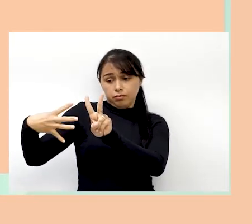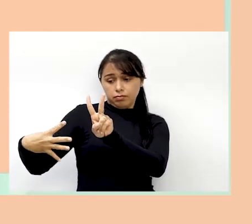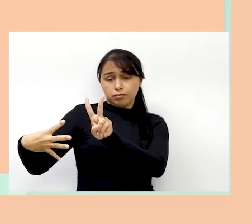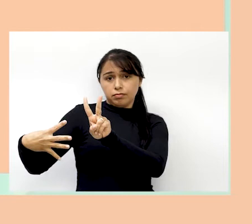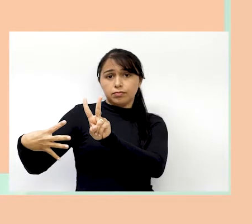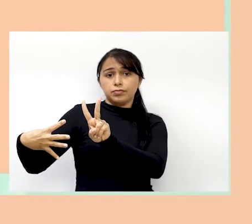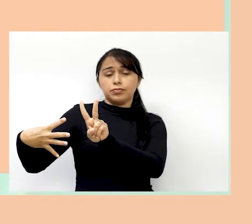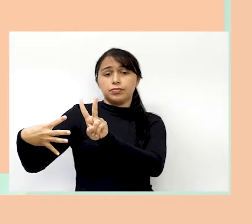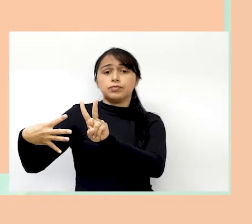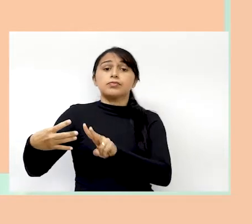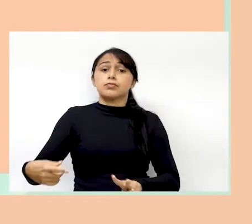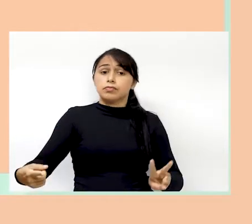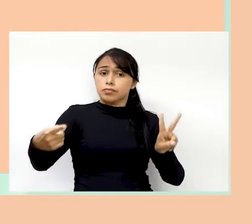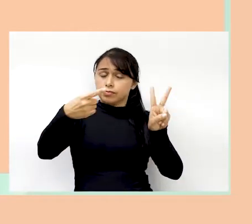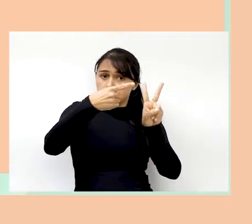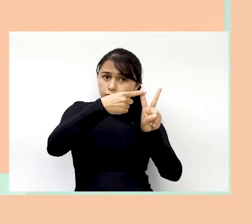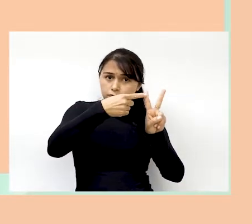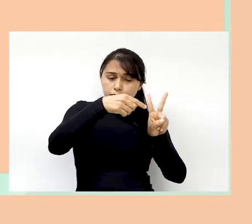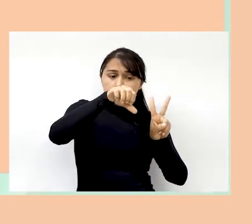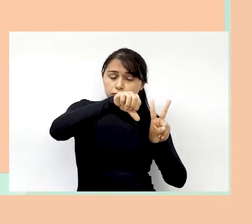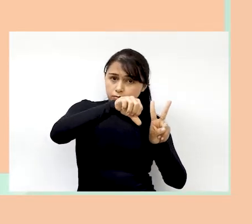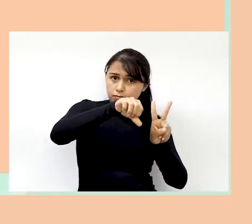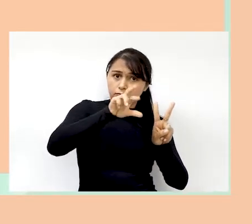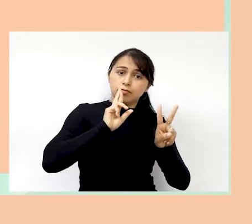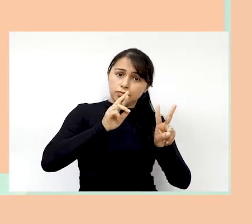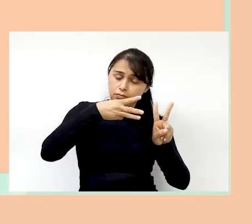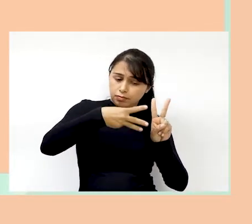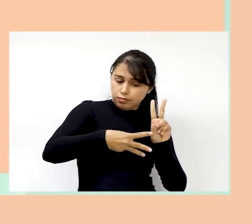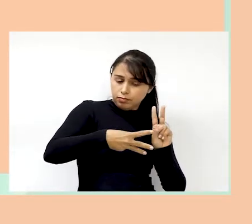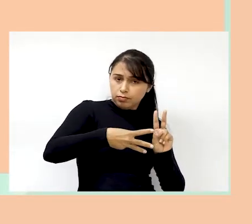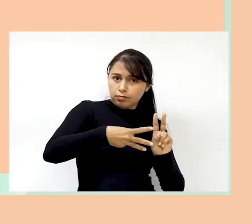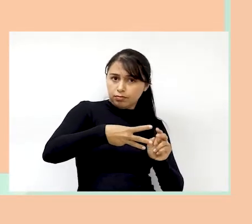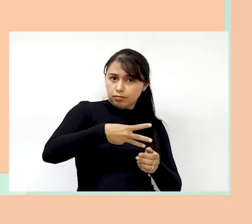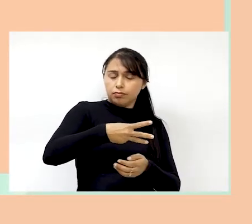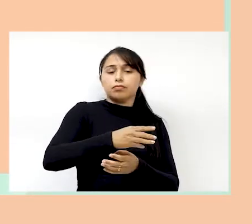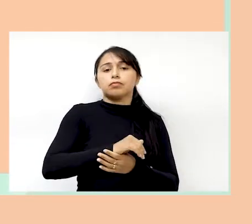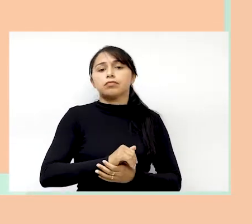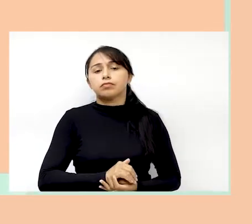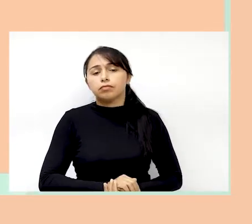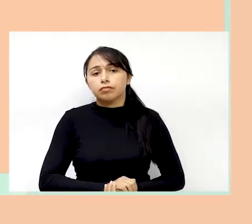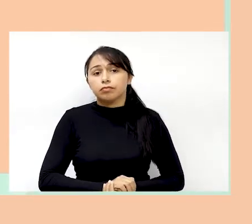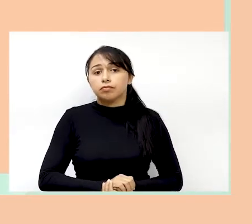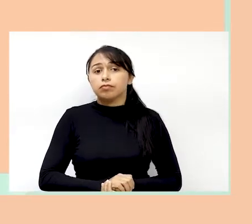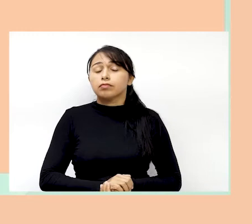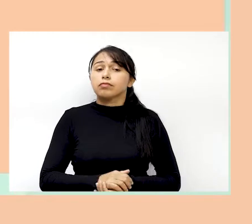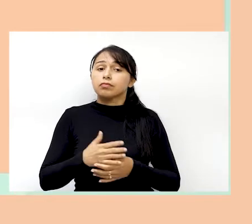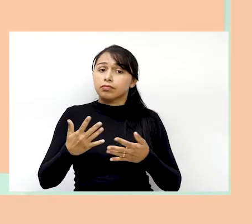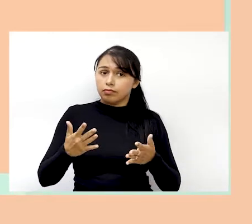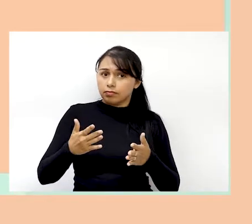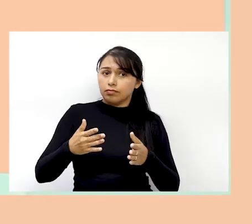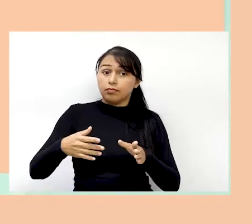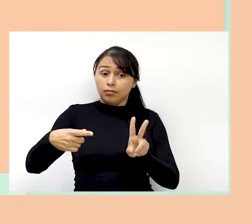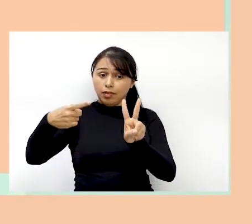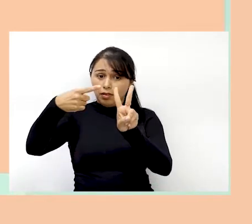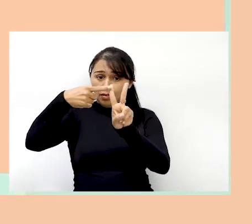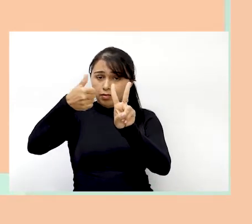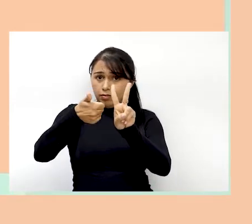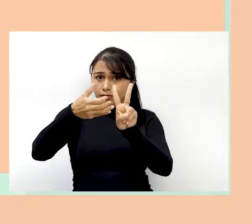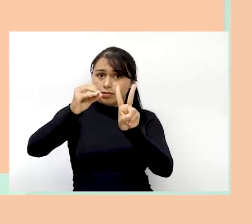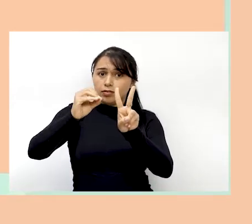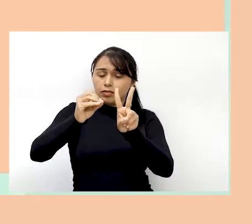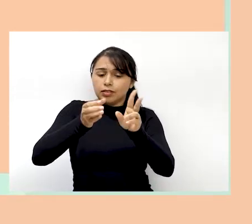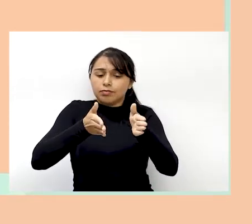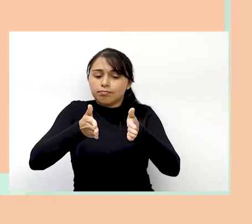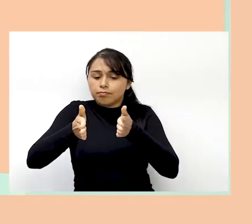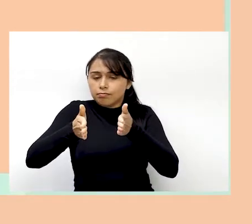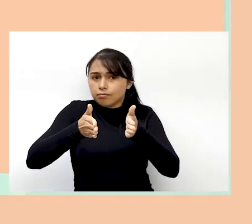4, e a raiz de 9, que é 3, certo? Então, essa raiz de